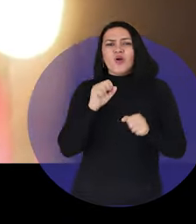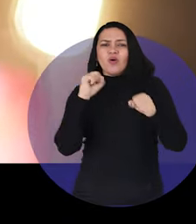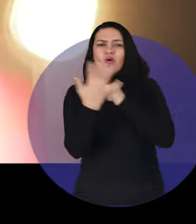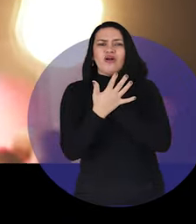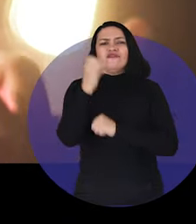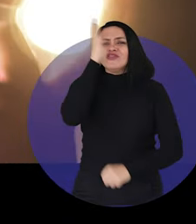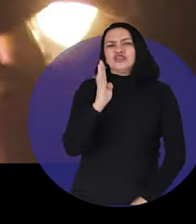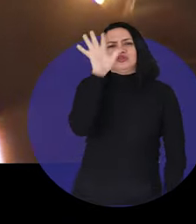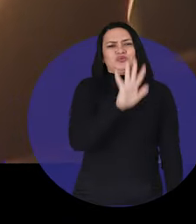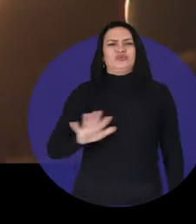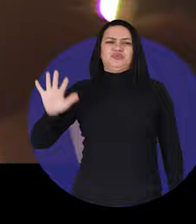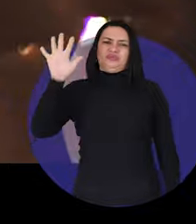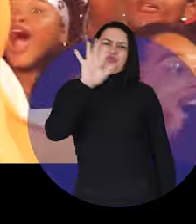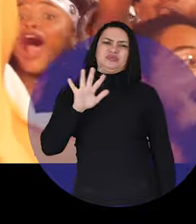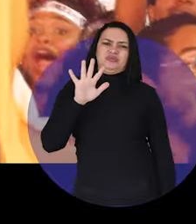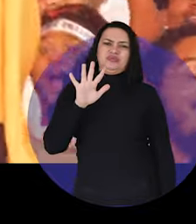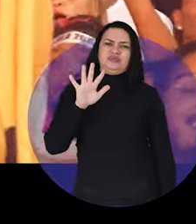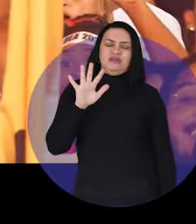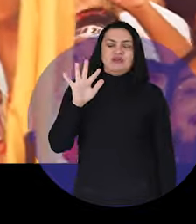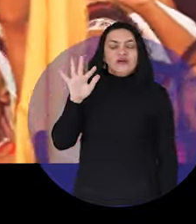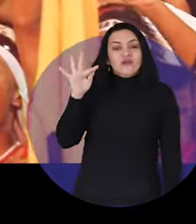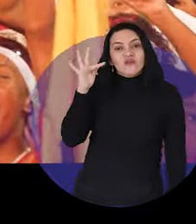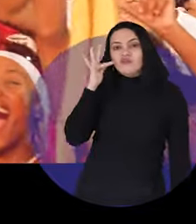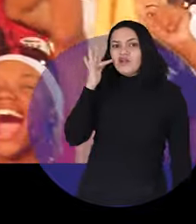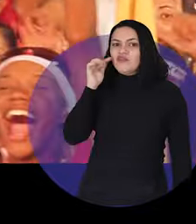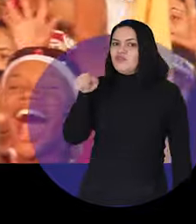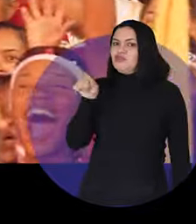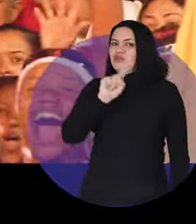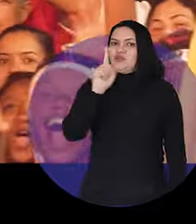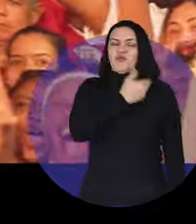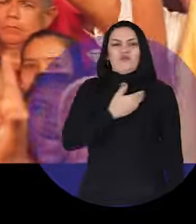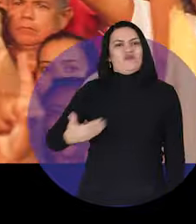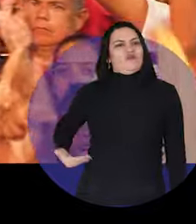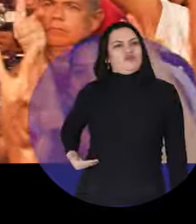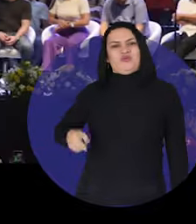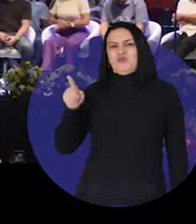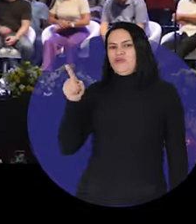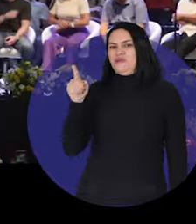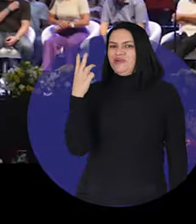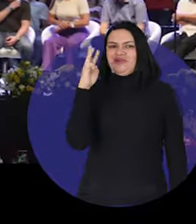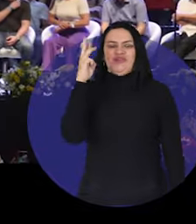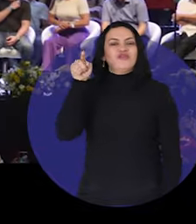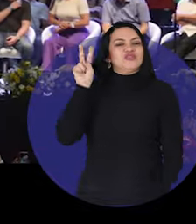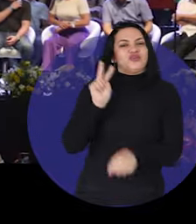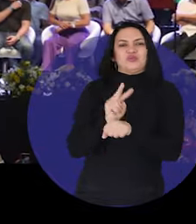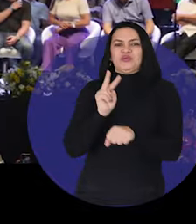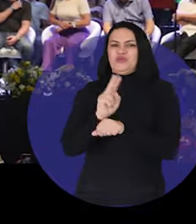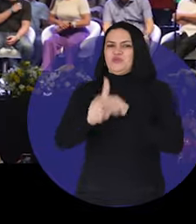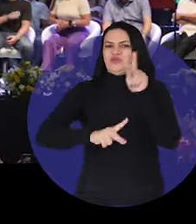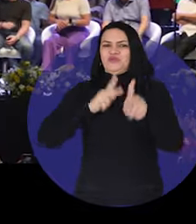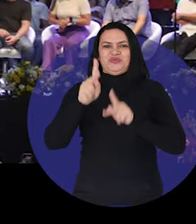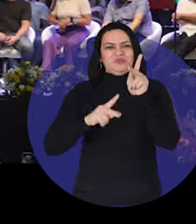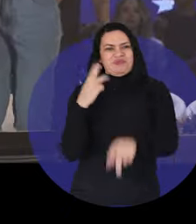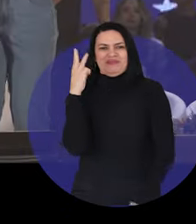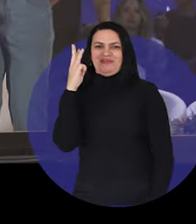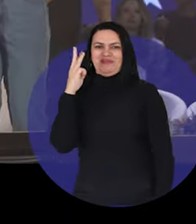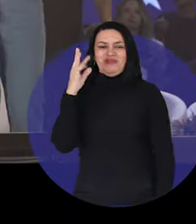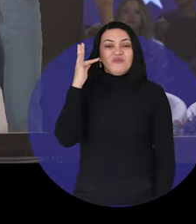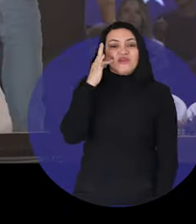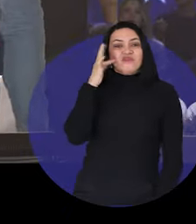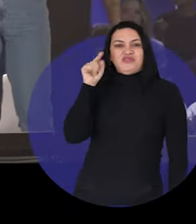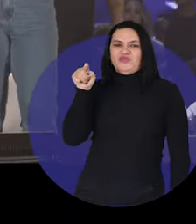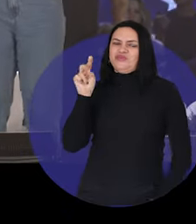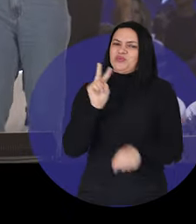Brasil. Você não governou o Maranhão, você cuidou do povo do Maranhão. Você cuidou